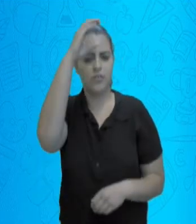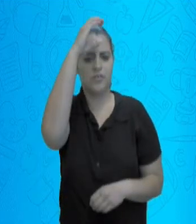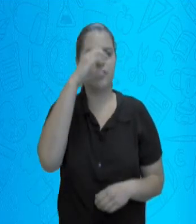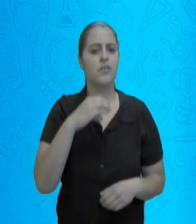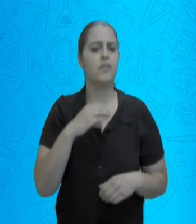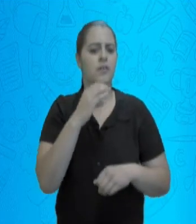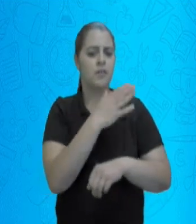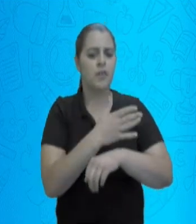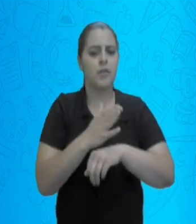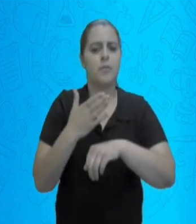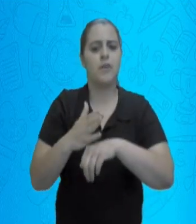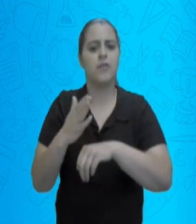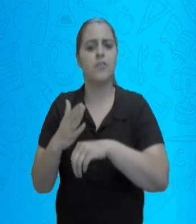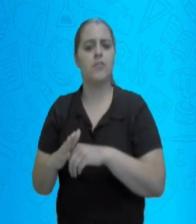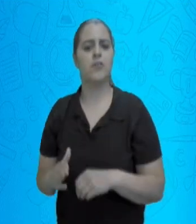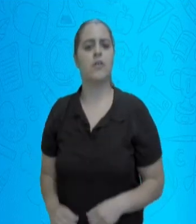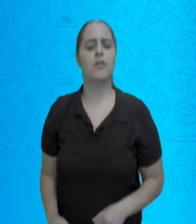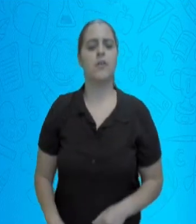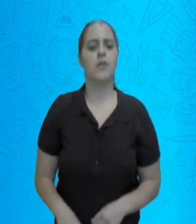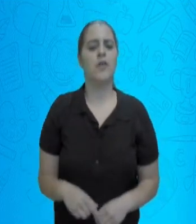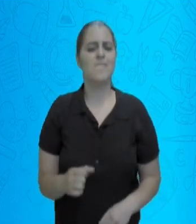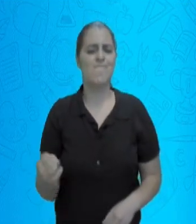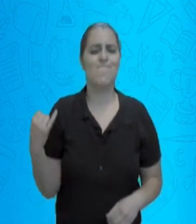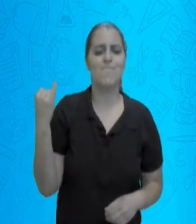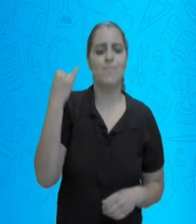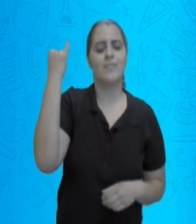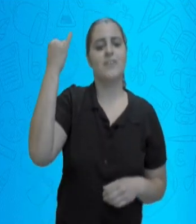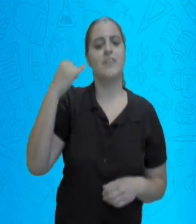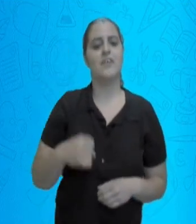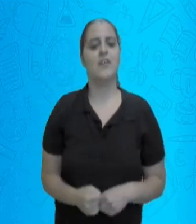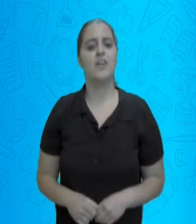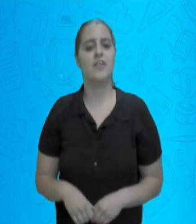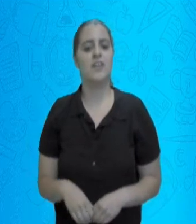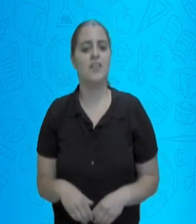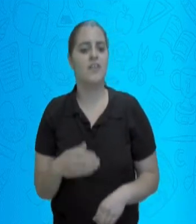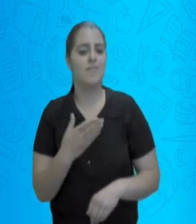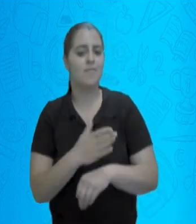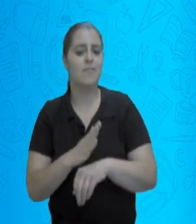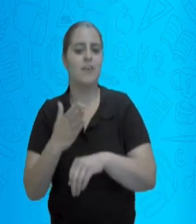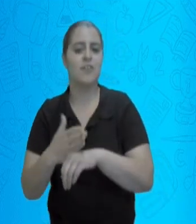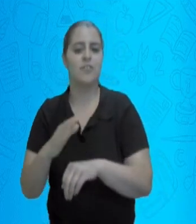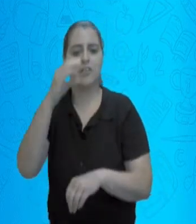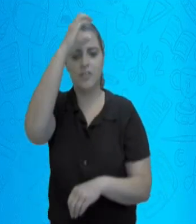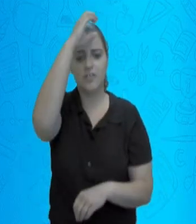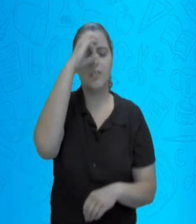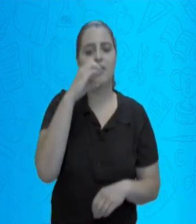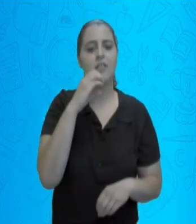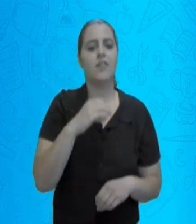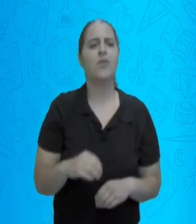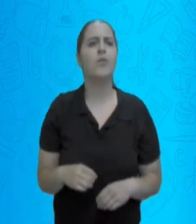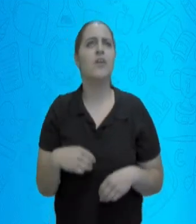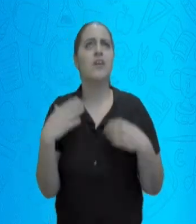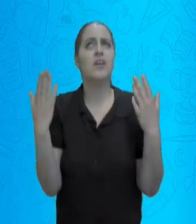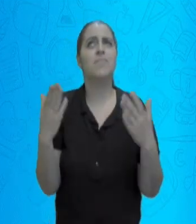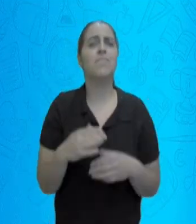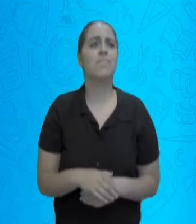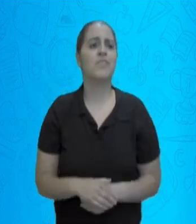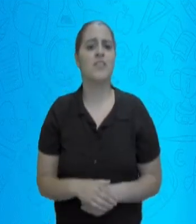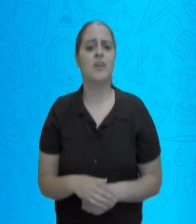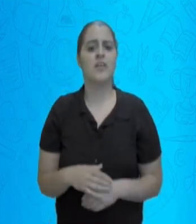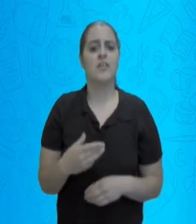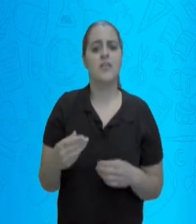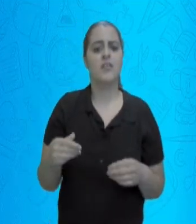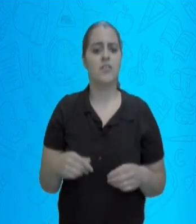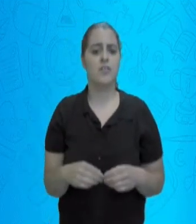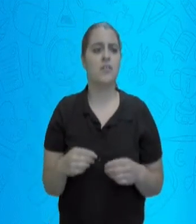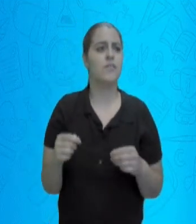que exerce a cidadania. Então é importante exercer a cidadania. O que quer dizer isso? Tanto